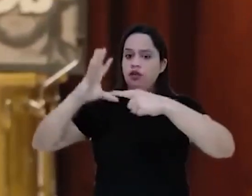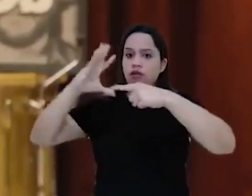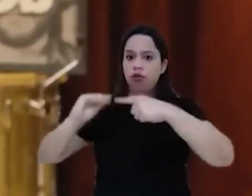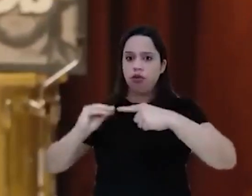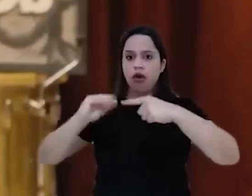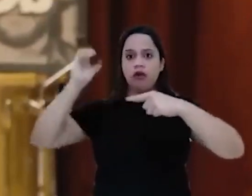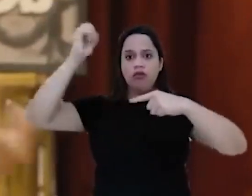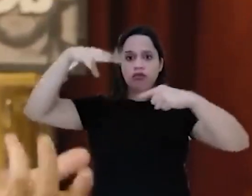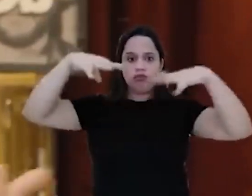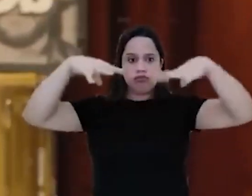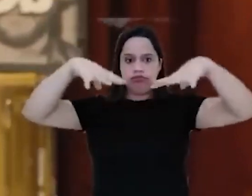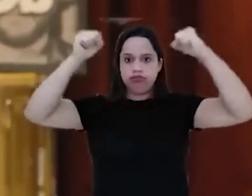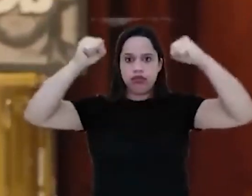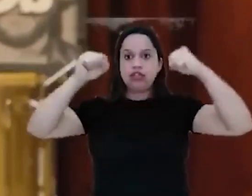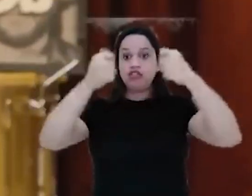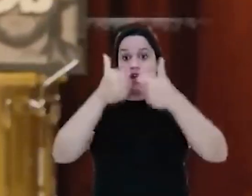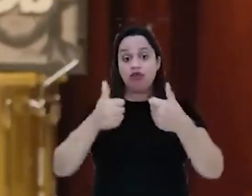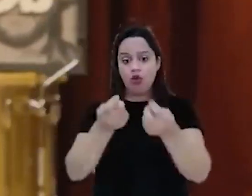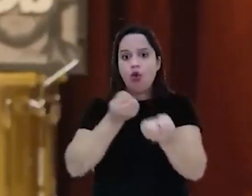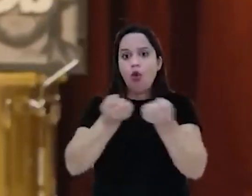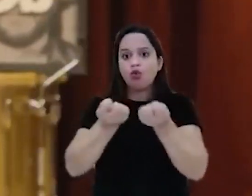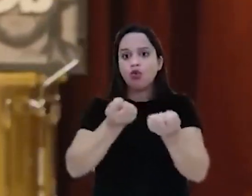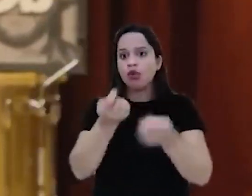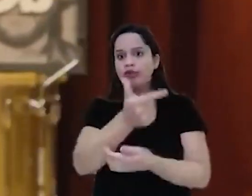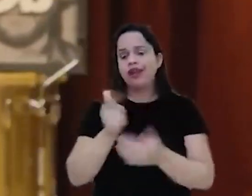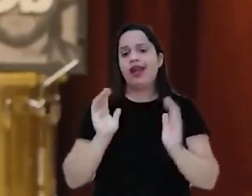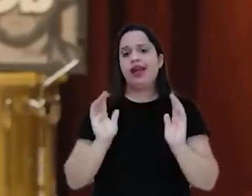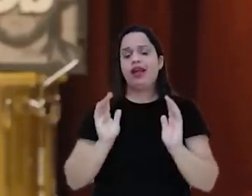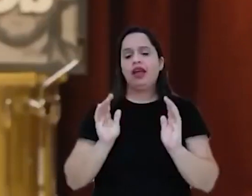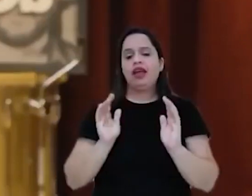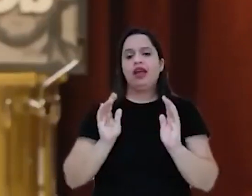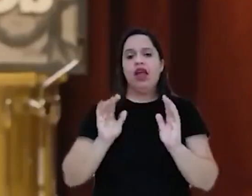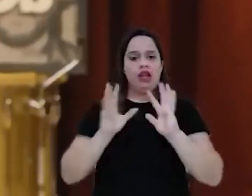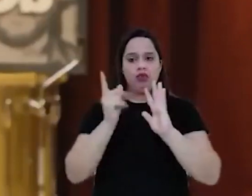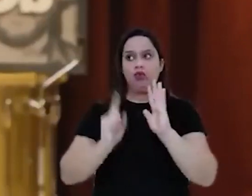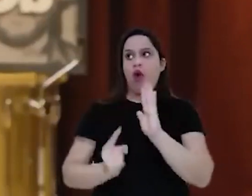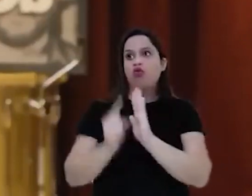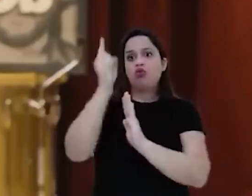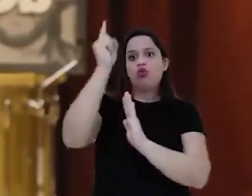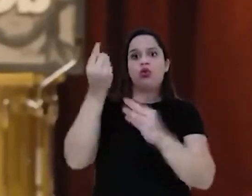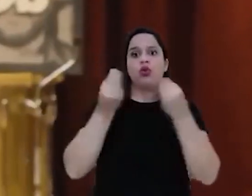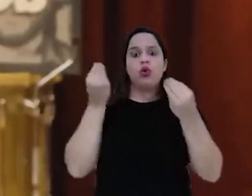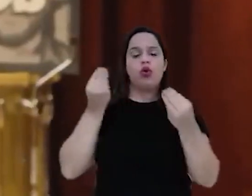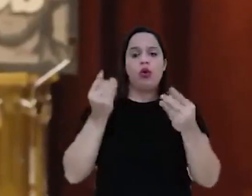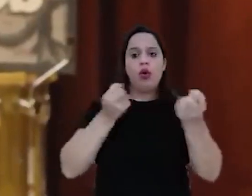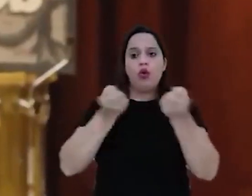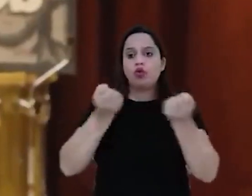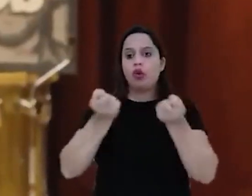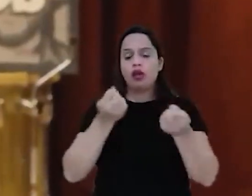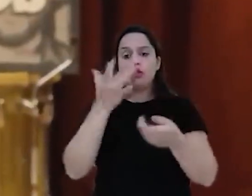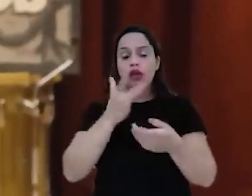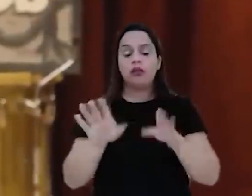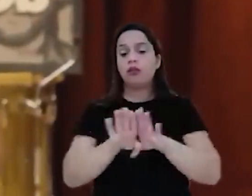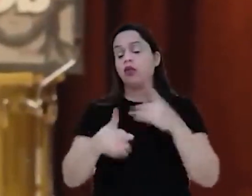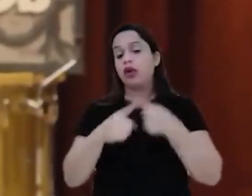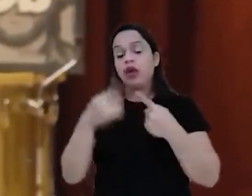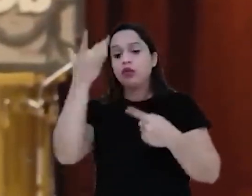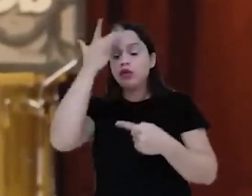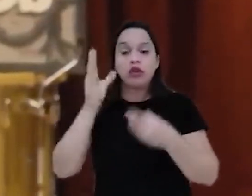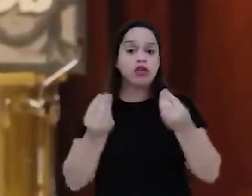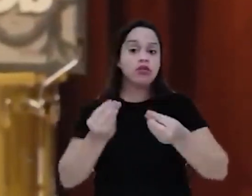desliga os motores Asus o cara já não tem mais o controle da situação né digo mais em relação a altitude né bom Então na verdade